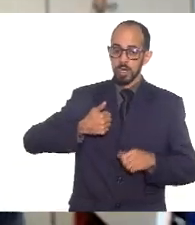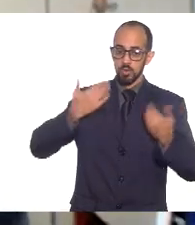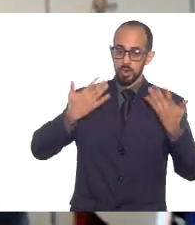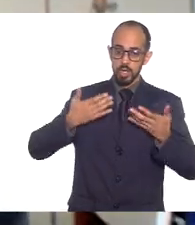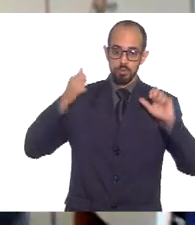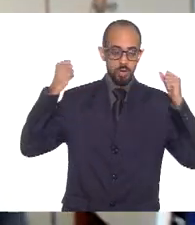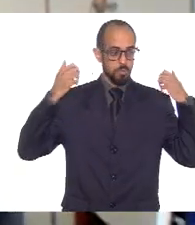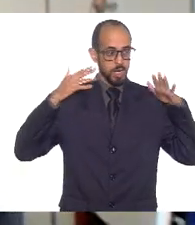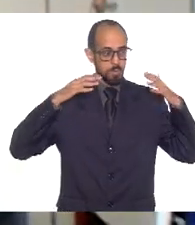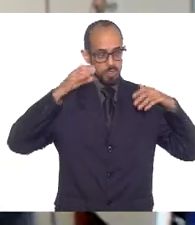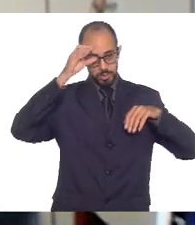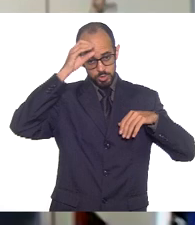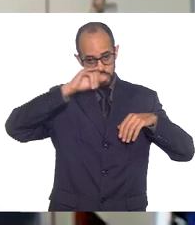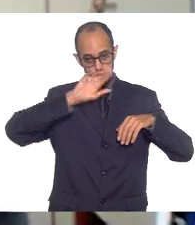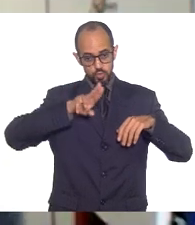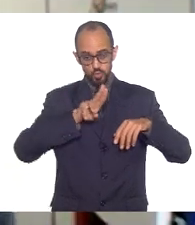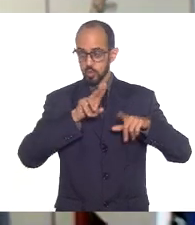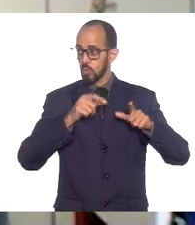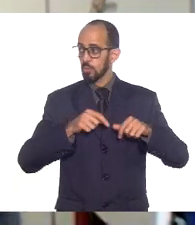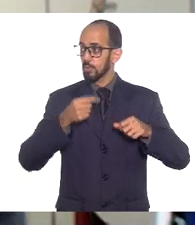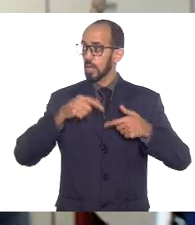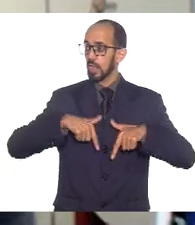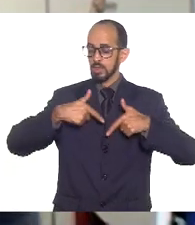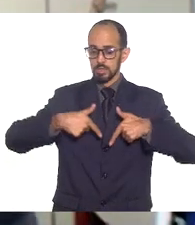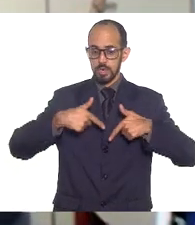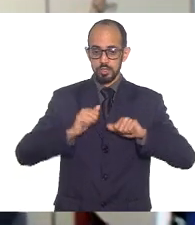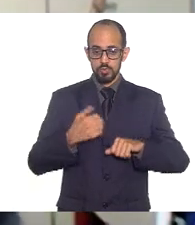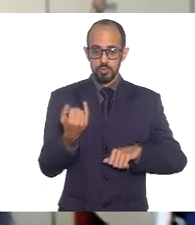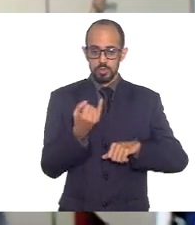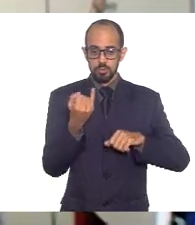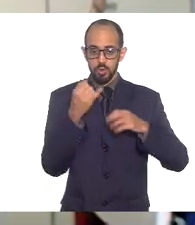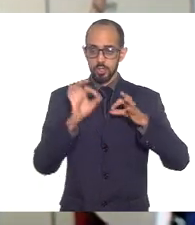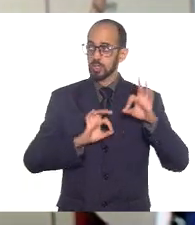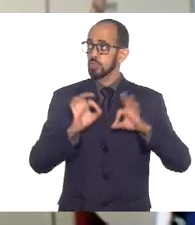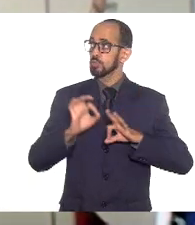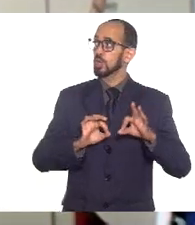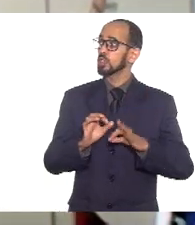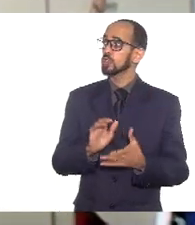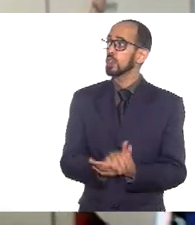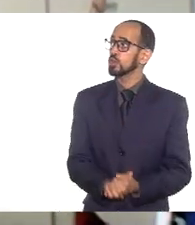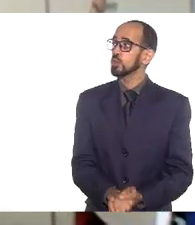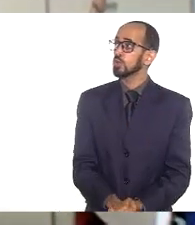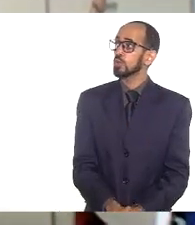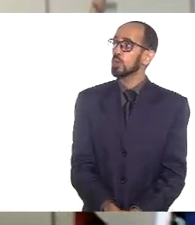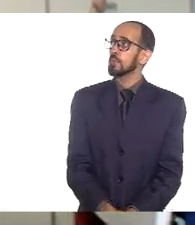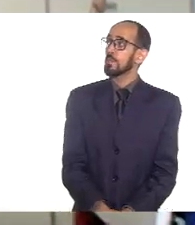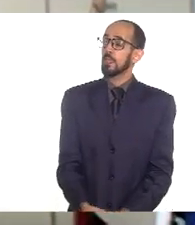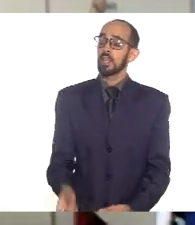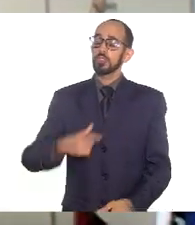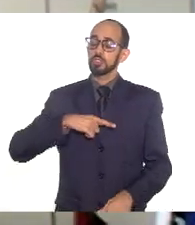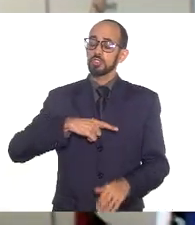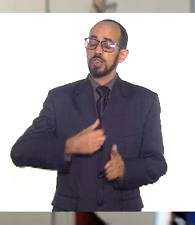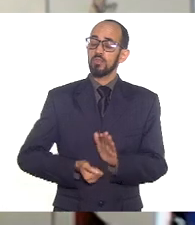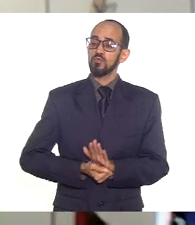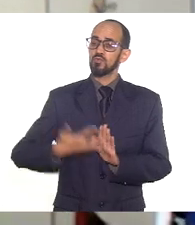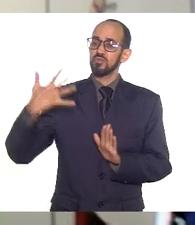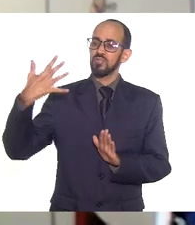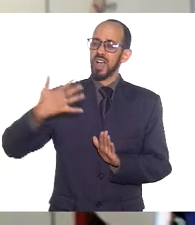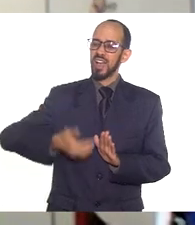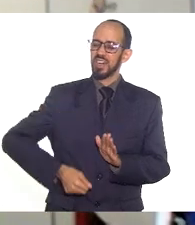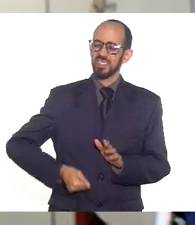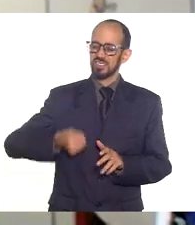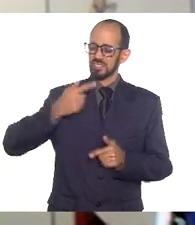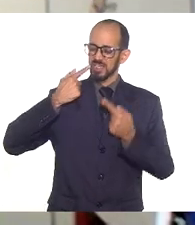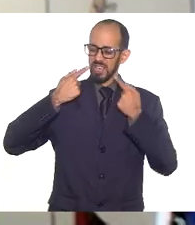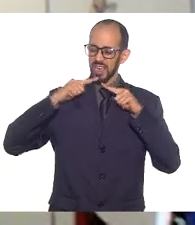parabenizar Deus a da tia Ju a iniciativa desse importantíssimo projeto a gente tem inúmeros relatos de violência